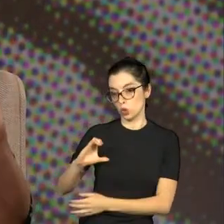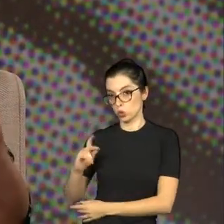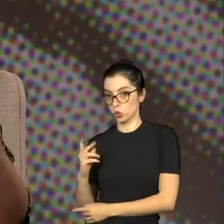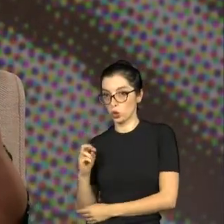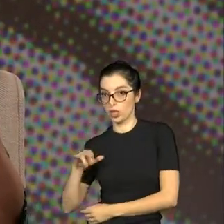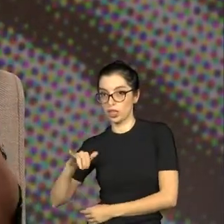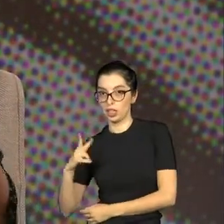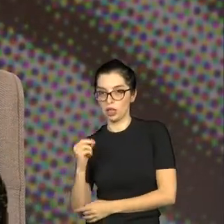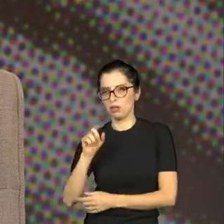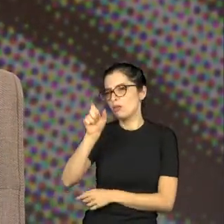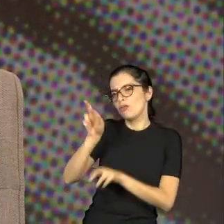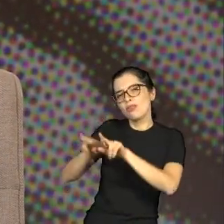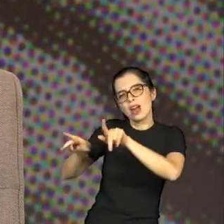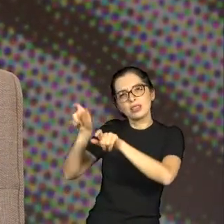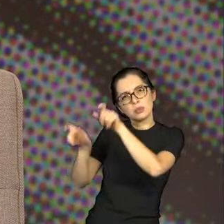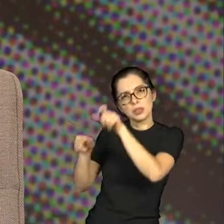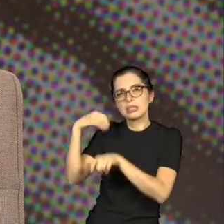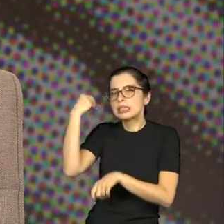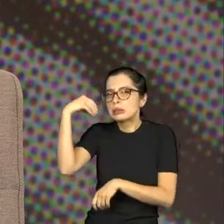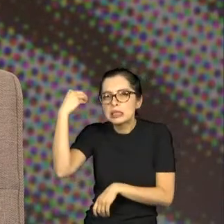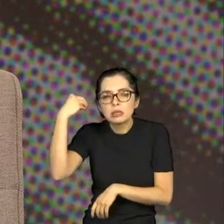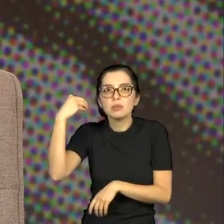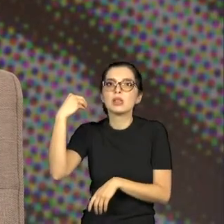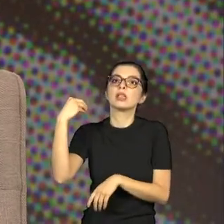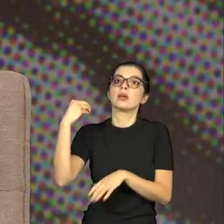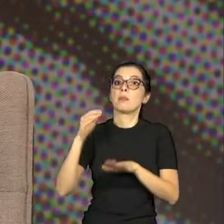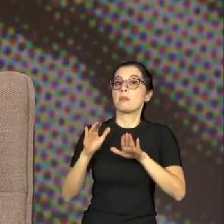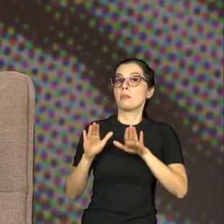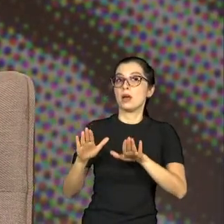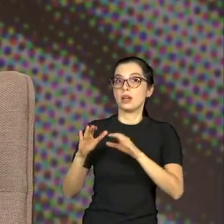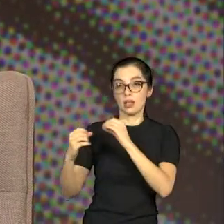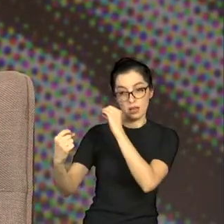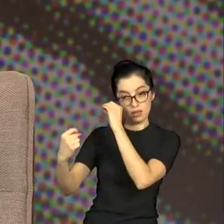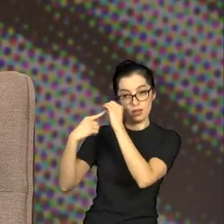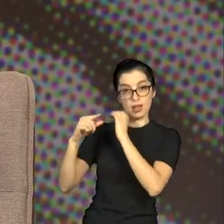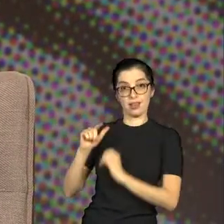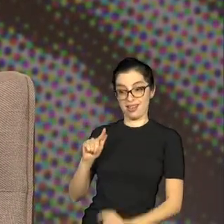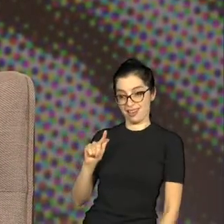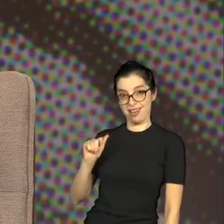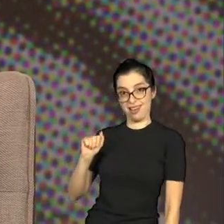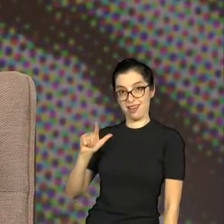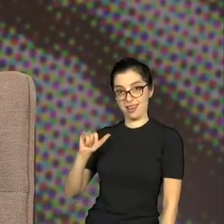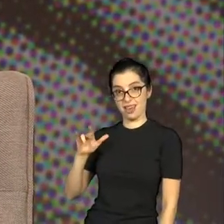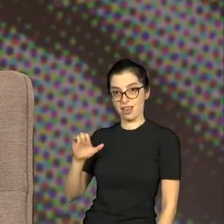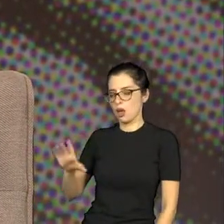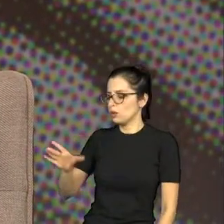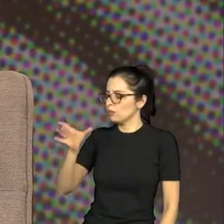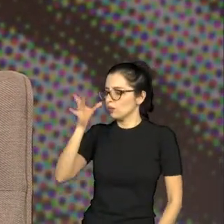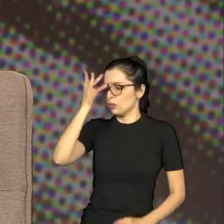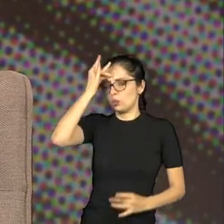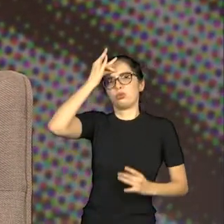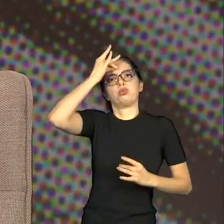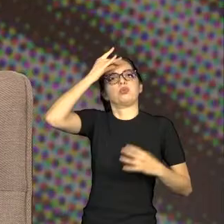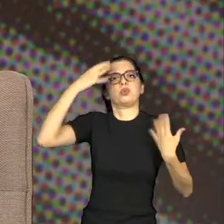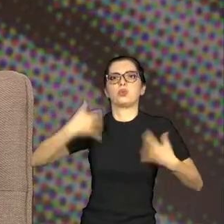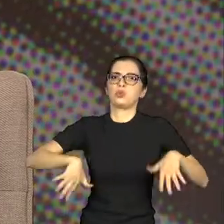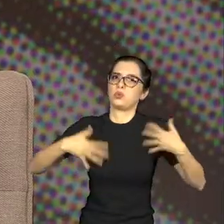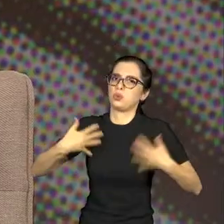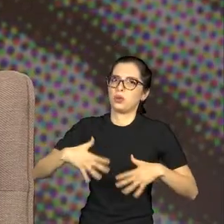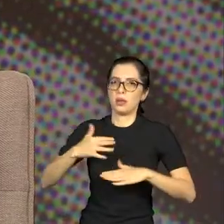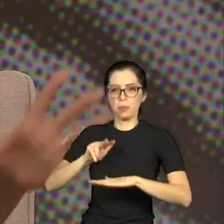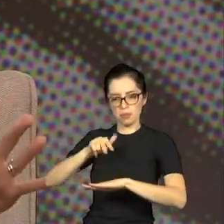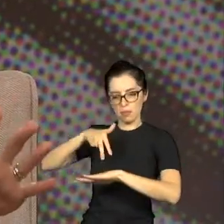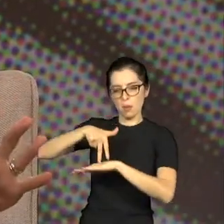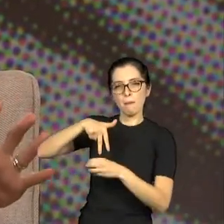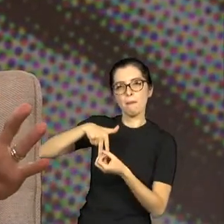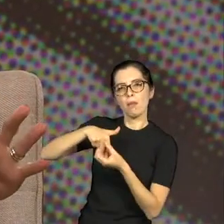sempre tive... Mas foi um acontecimento do verbo em cena